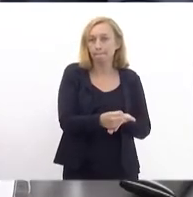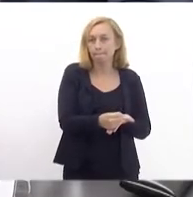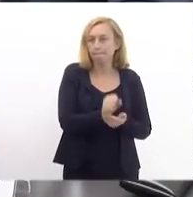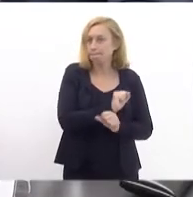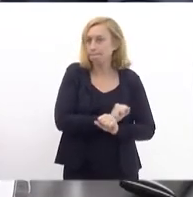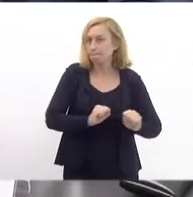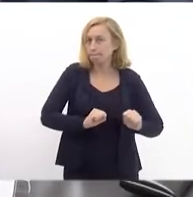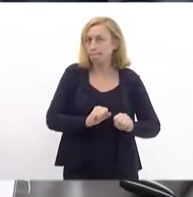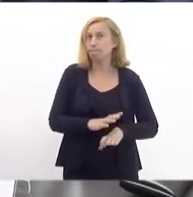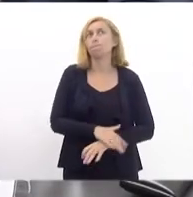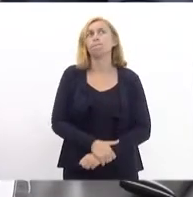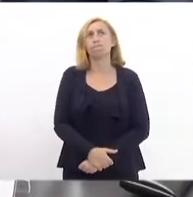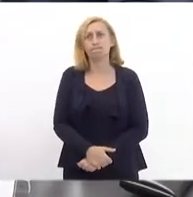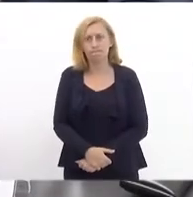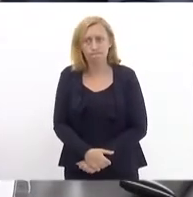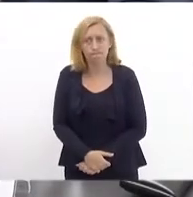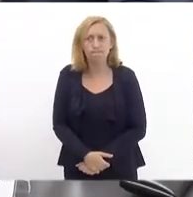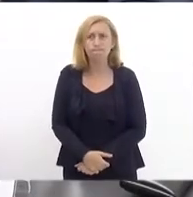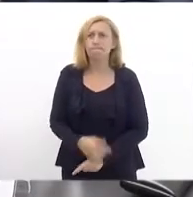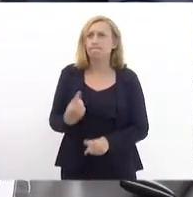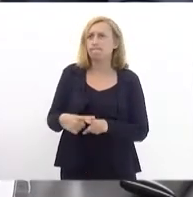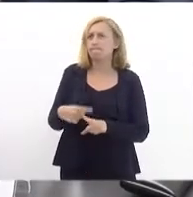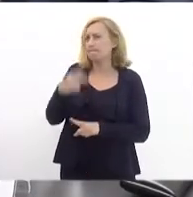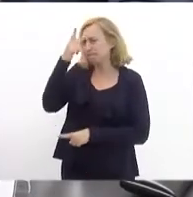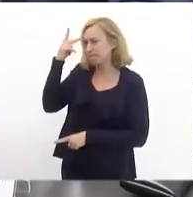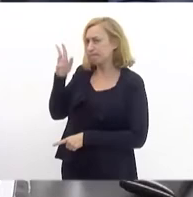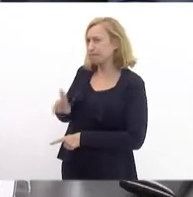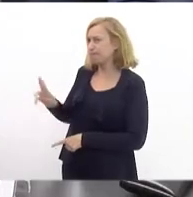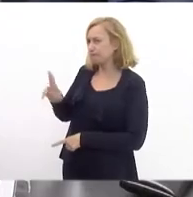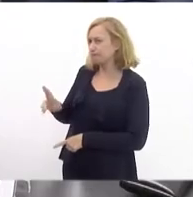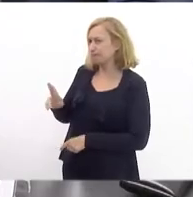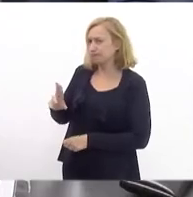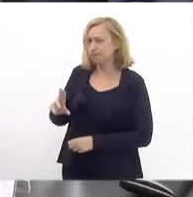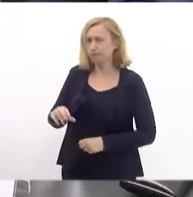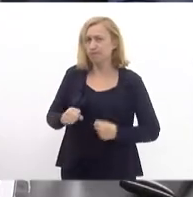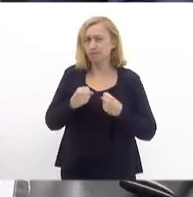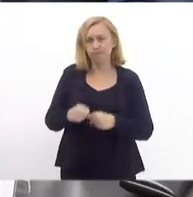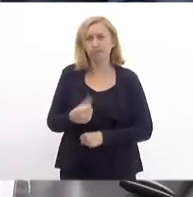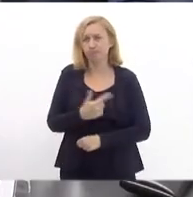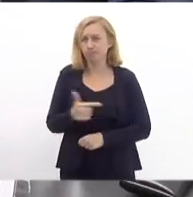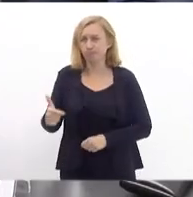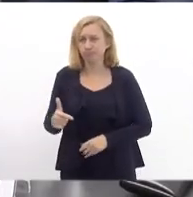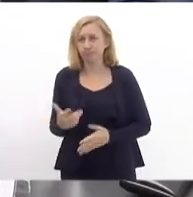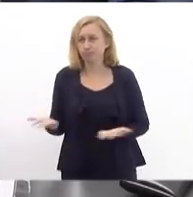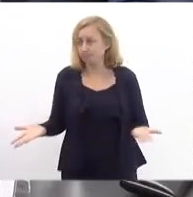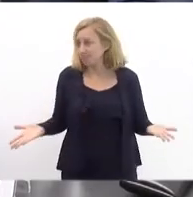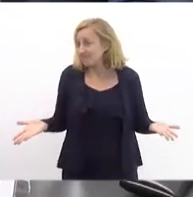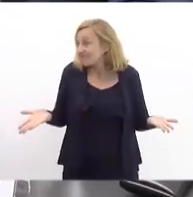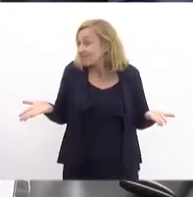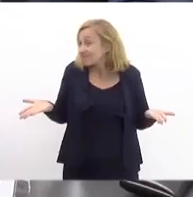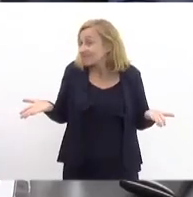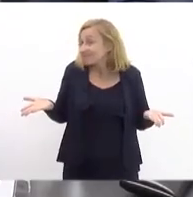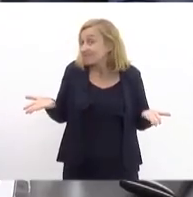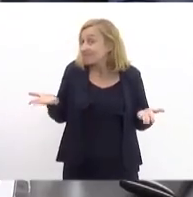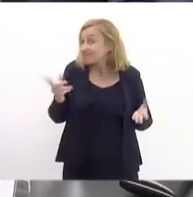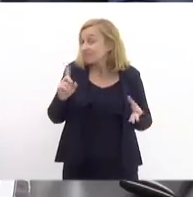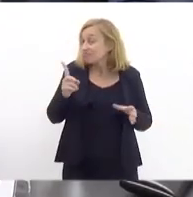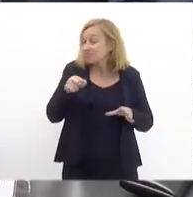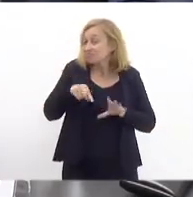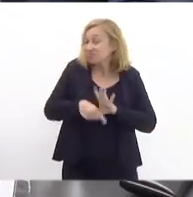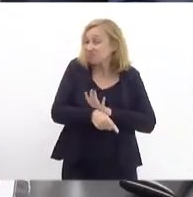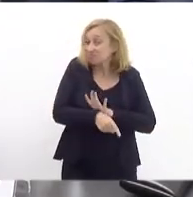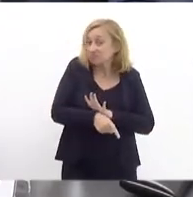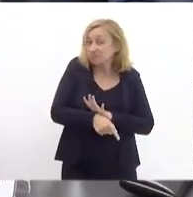Impossível. Impossível, porque o usuário não tem poder aquisitivo para isso. Só para não ir muito a fundo, mas já de